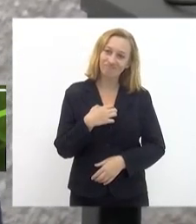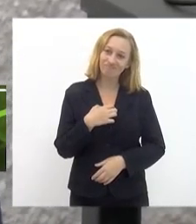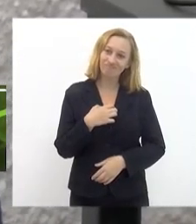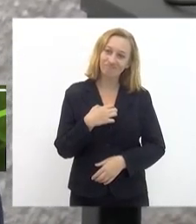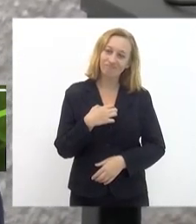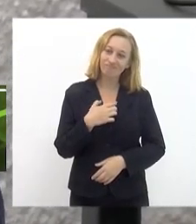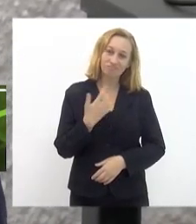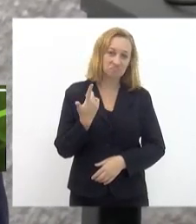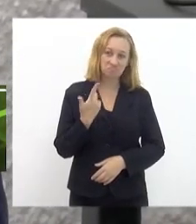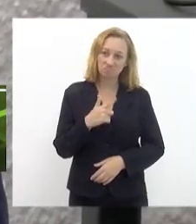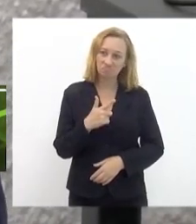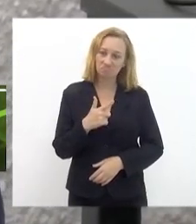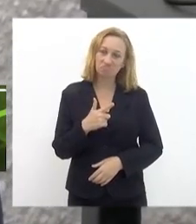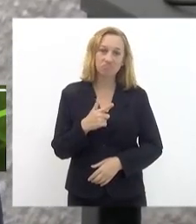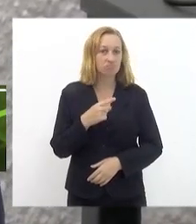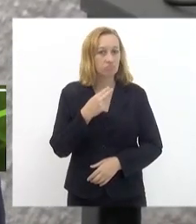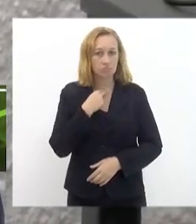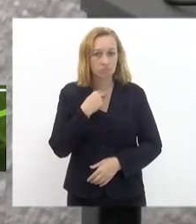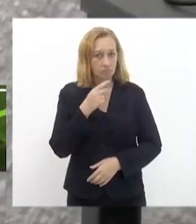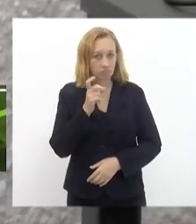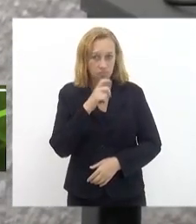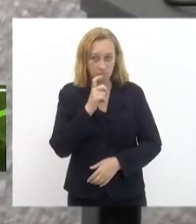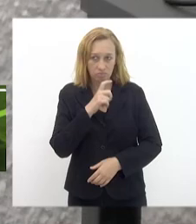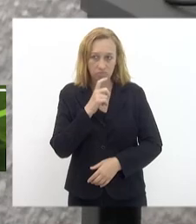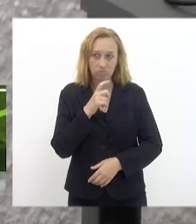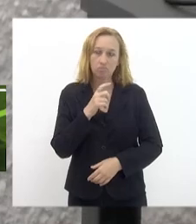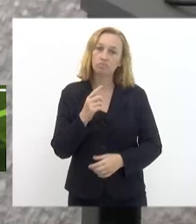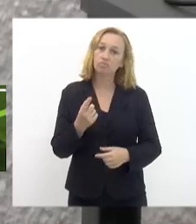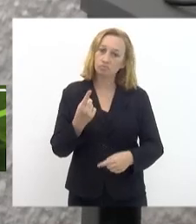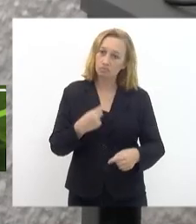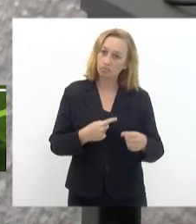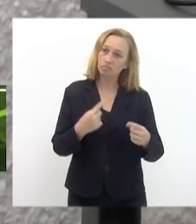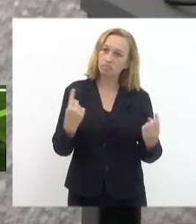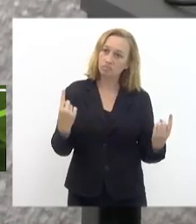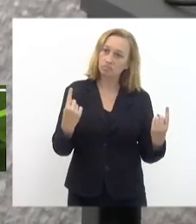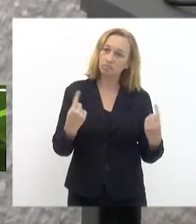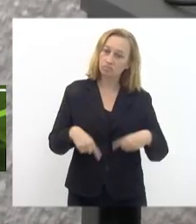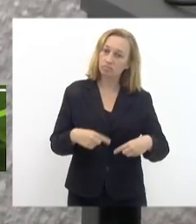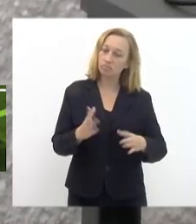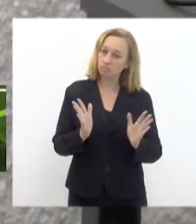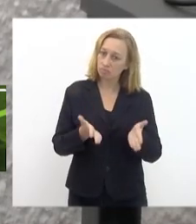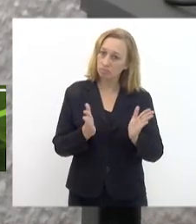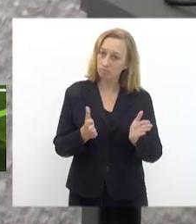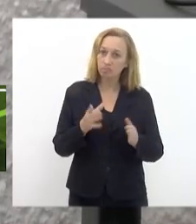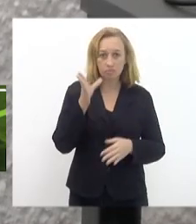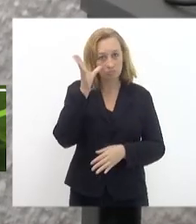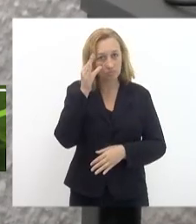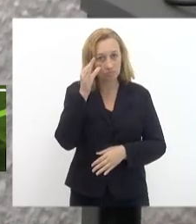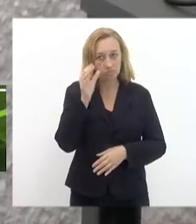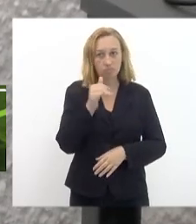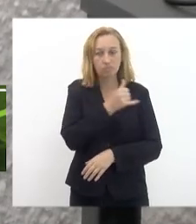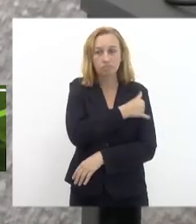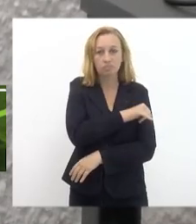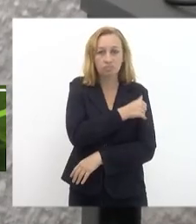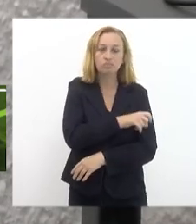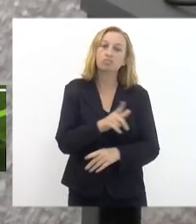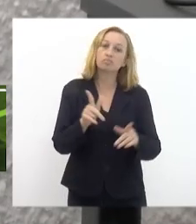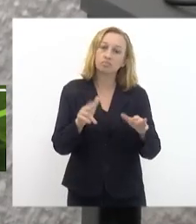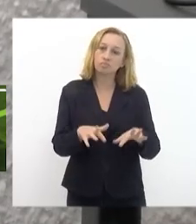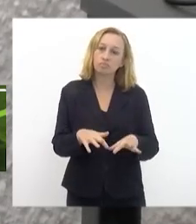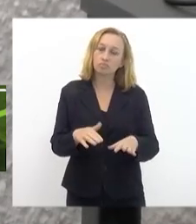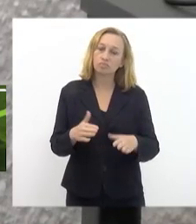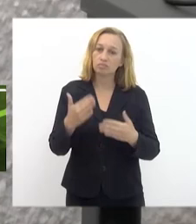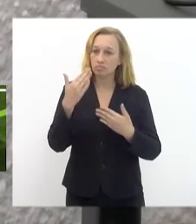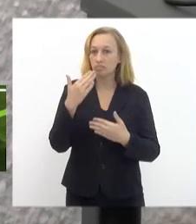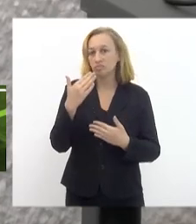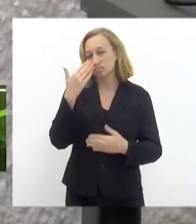desincompatibilizar posso medir e o desafio que a gente tá tocando hoje é muito interessante é um Rio de Janeiro diferente graças